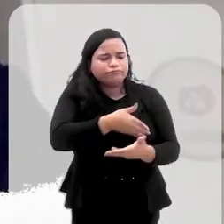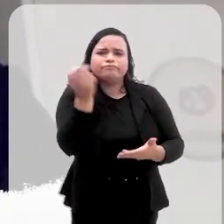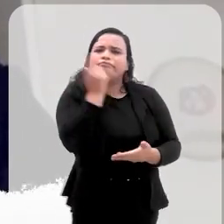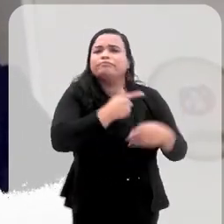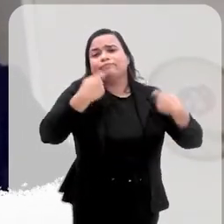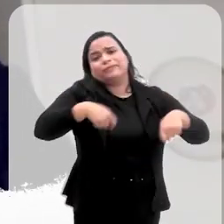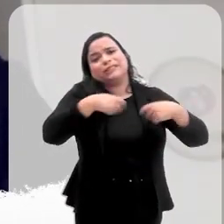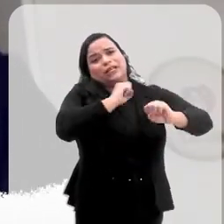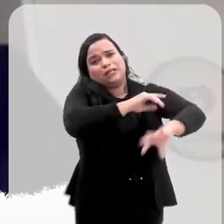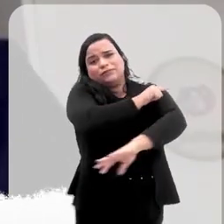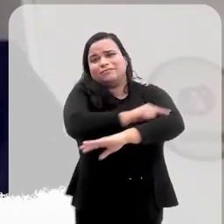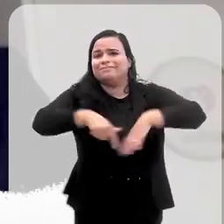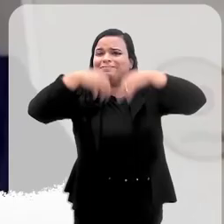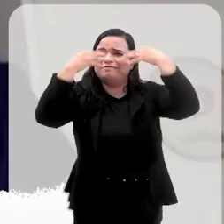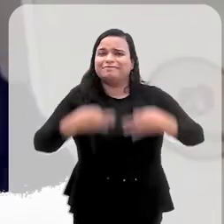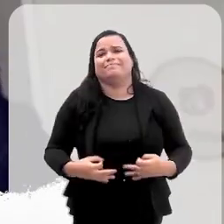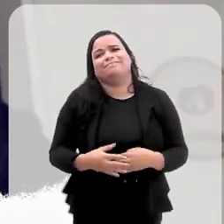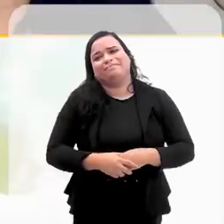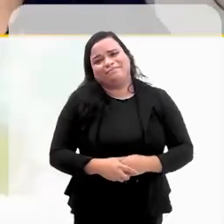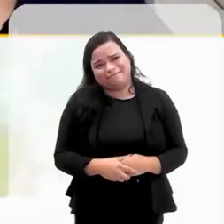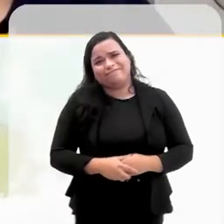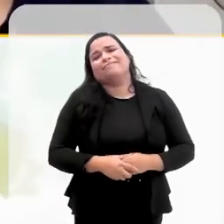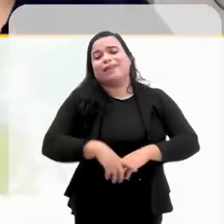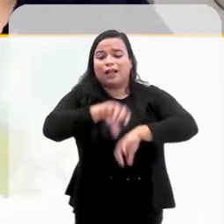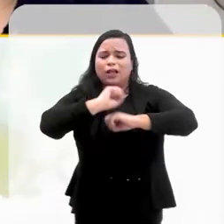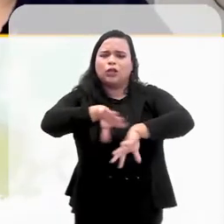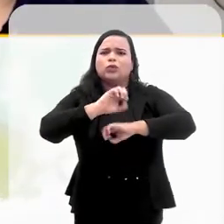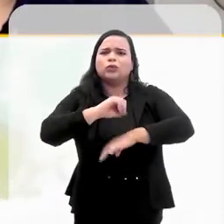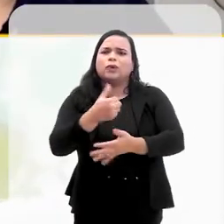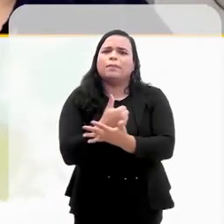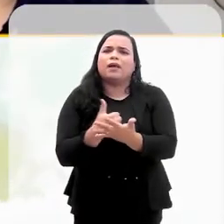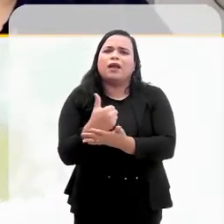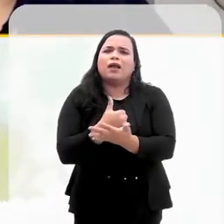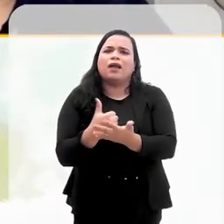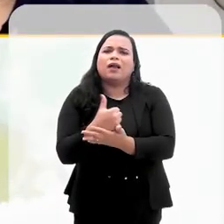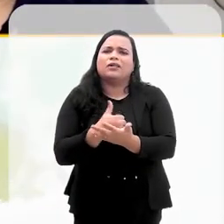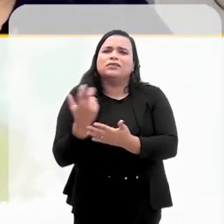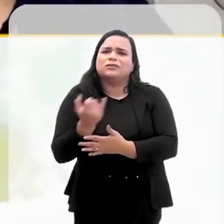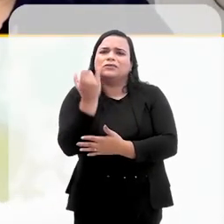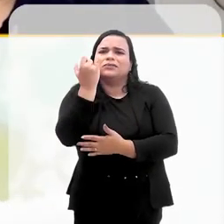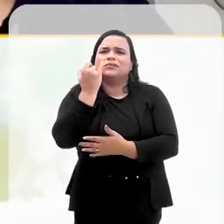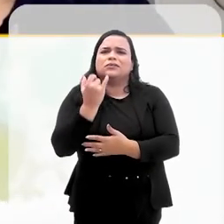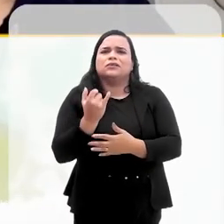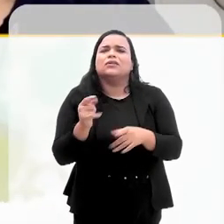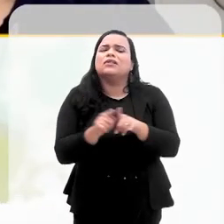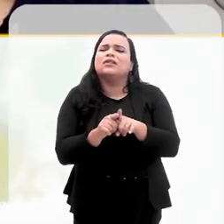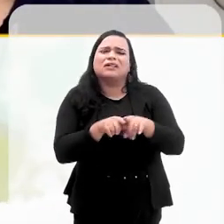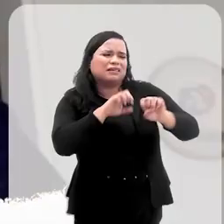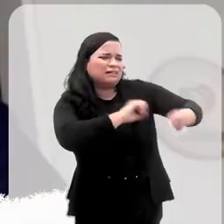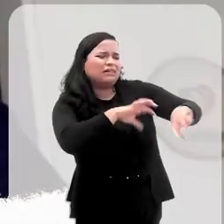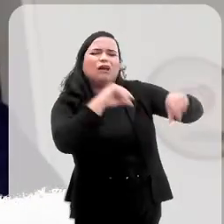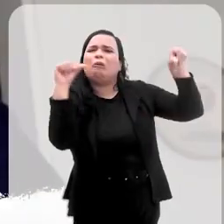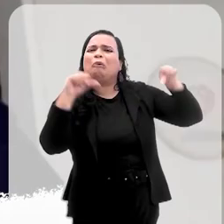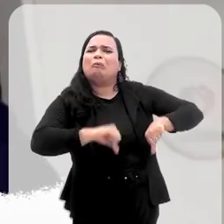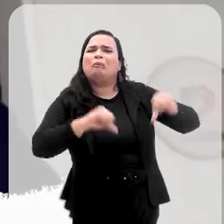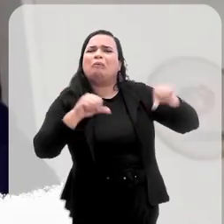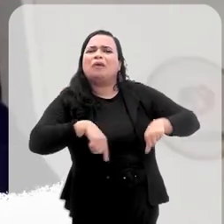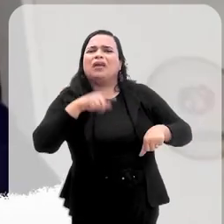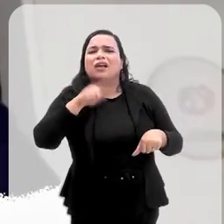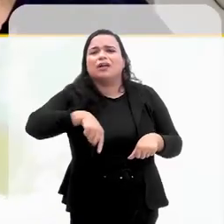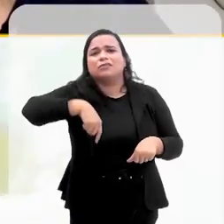A É isso educação é a aí. base. E ser mal educado? É